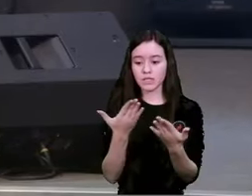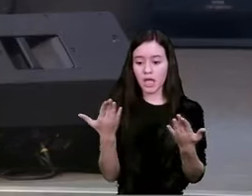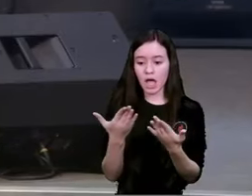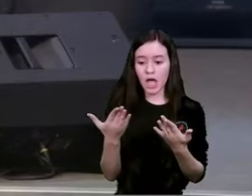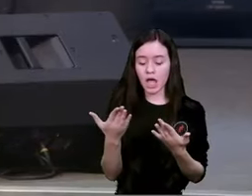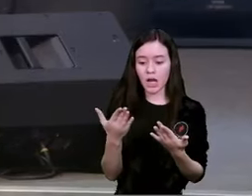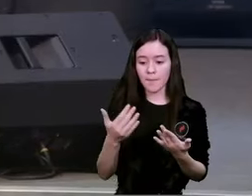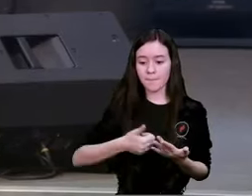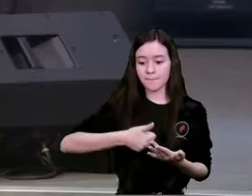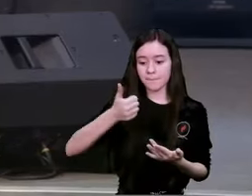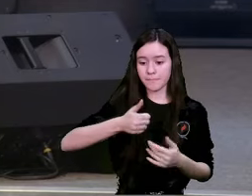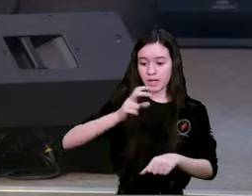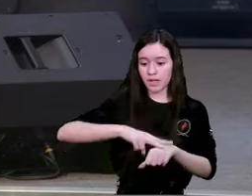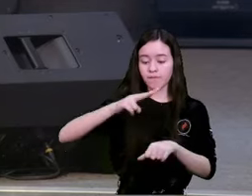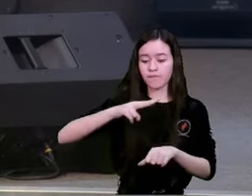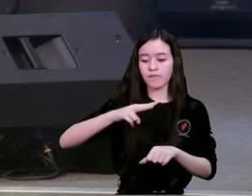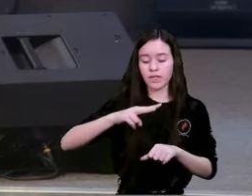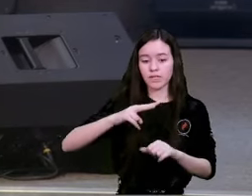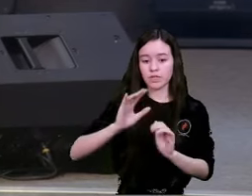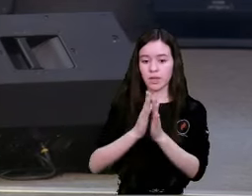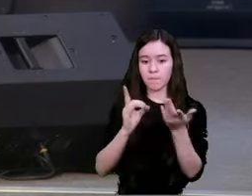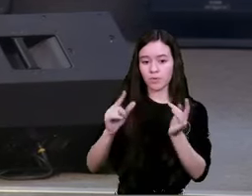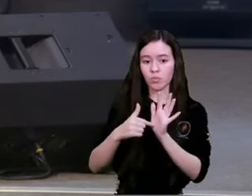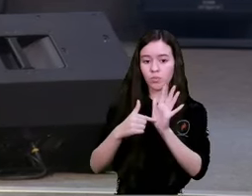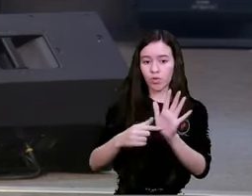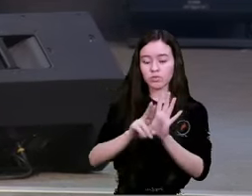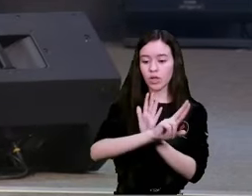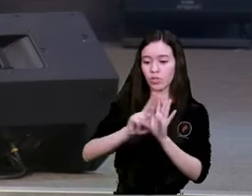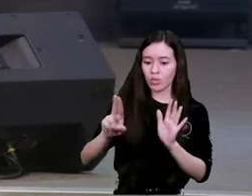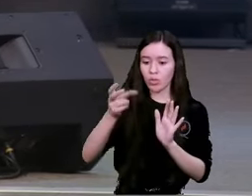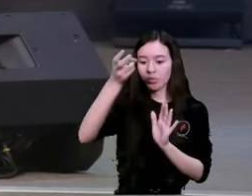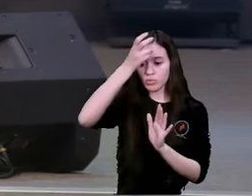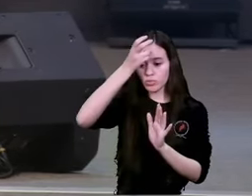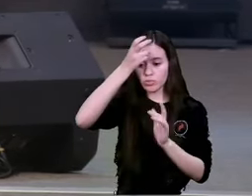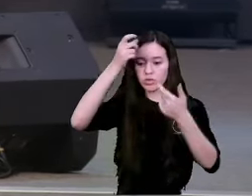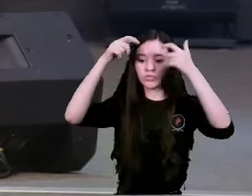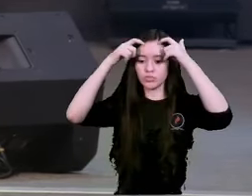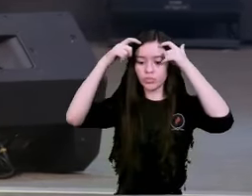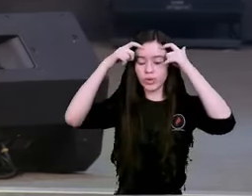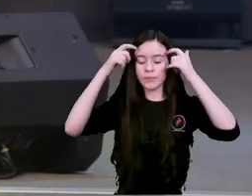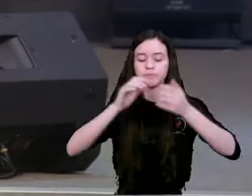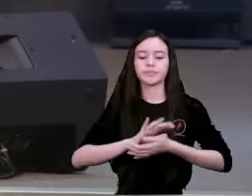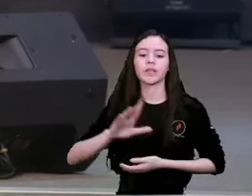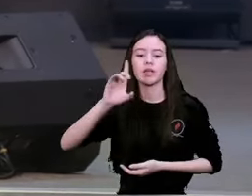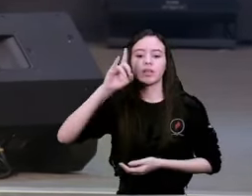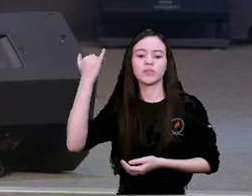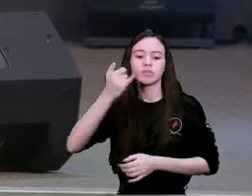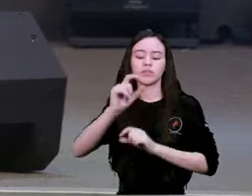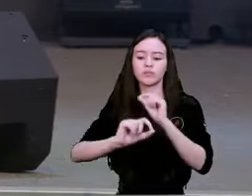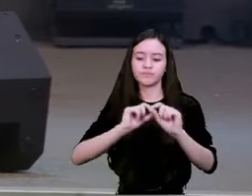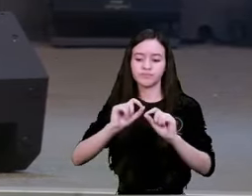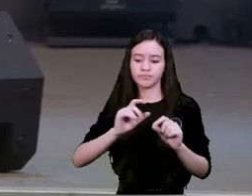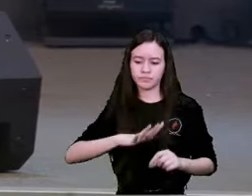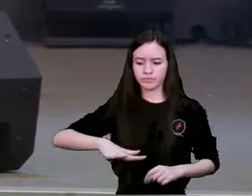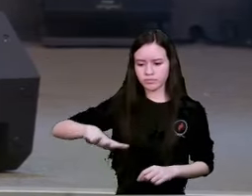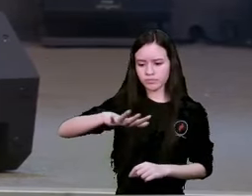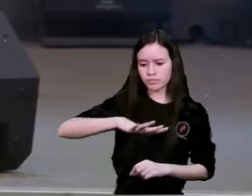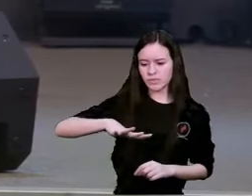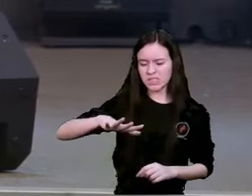a primeira vez que um rei do Egito tem o seu nome registrado. Sabe o que é que Deus está dizendo? A situação